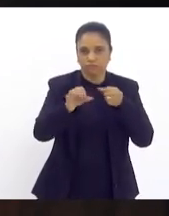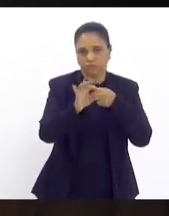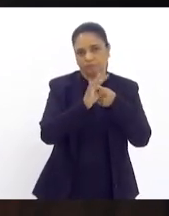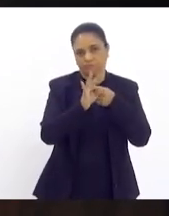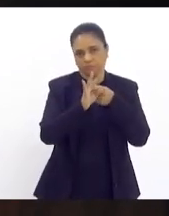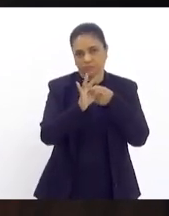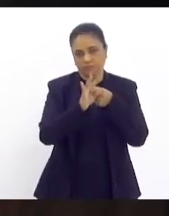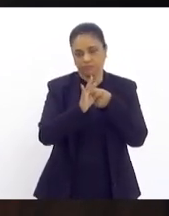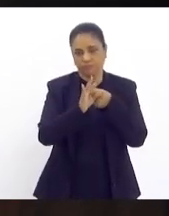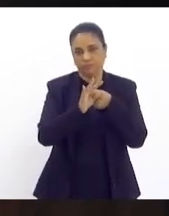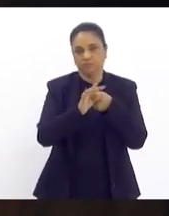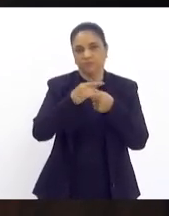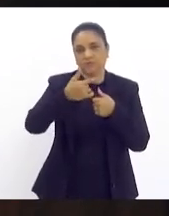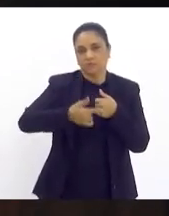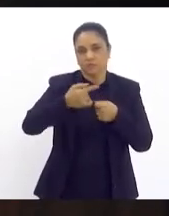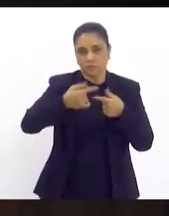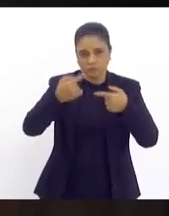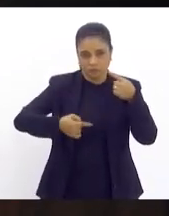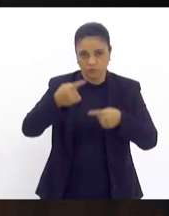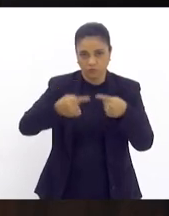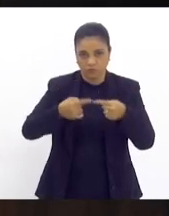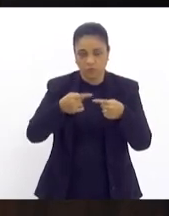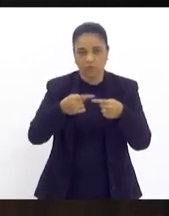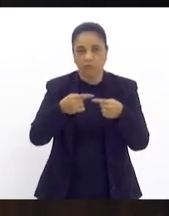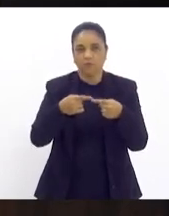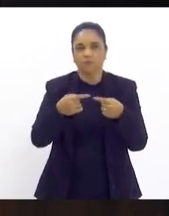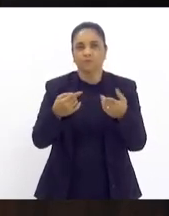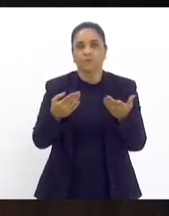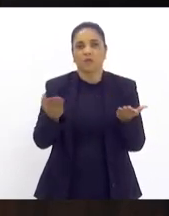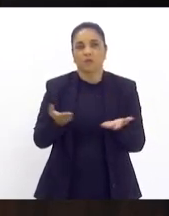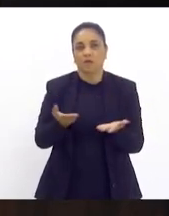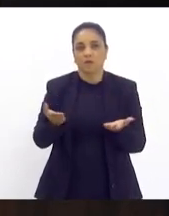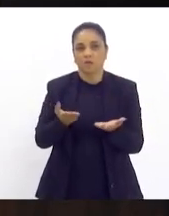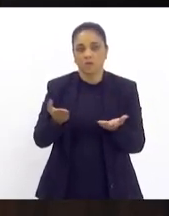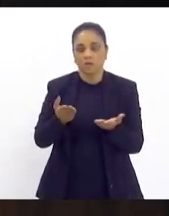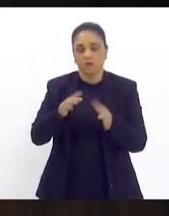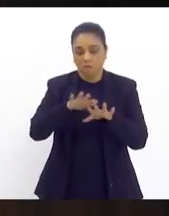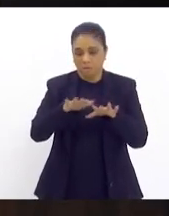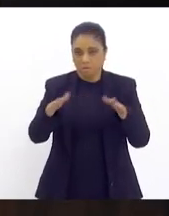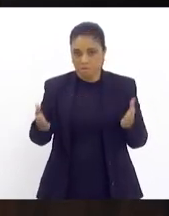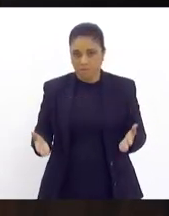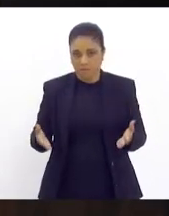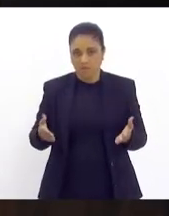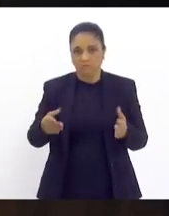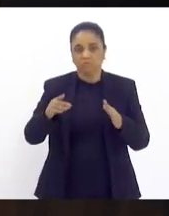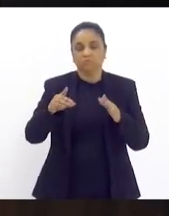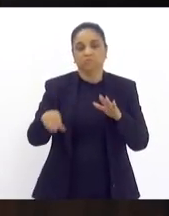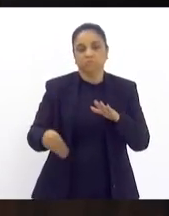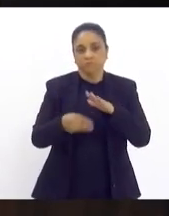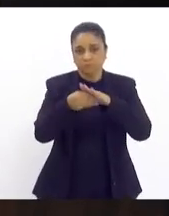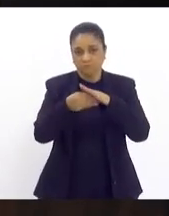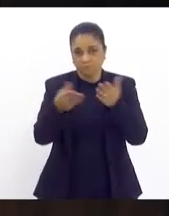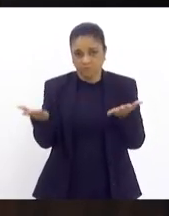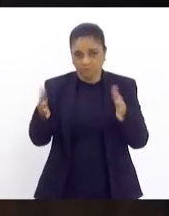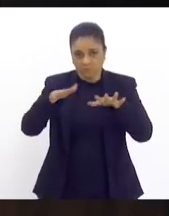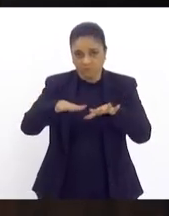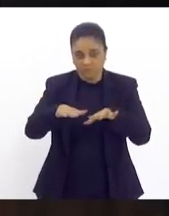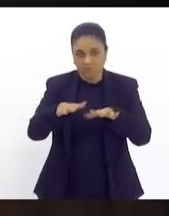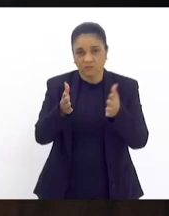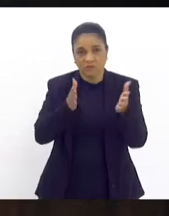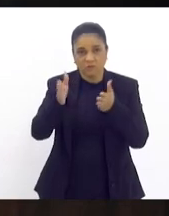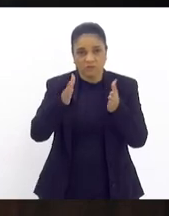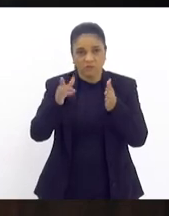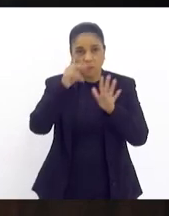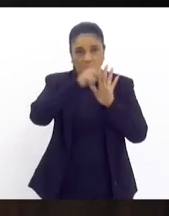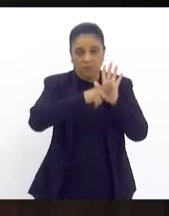nada mais a vida tratar antes porém há sobre a mesa requerimento de inclusão nós do dia do projeto de